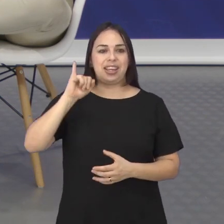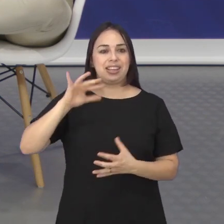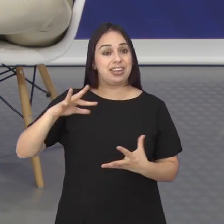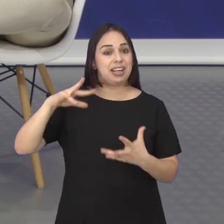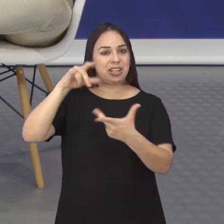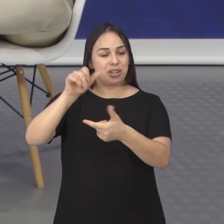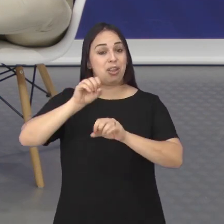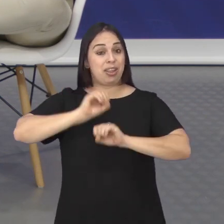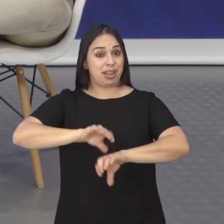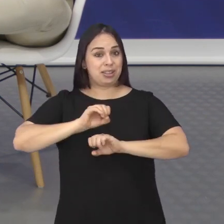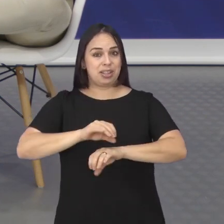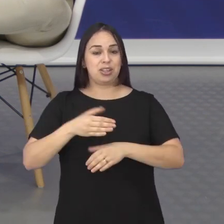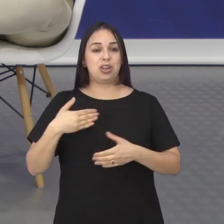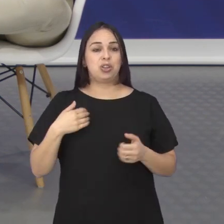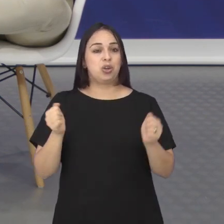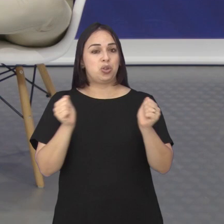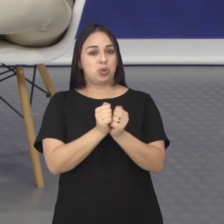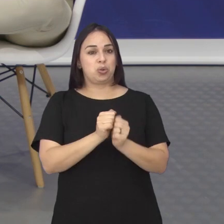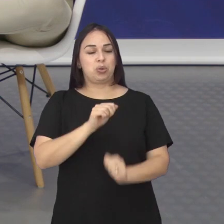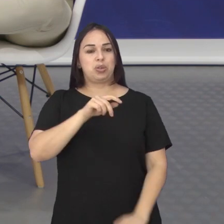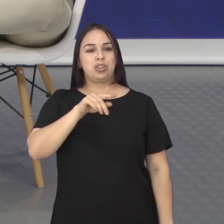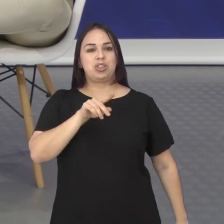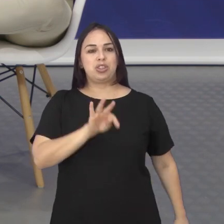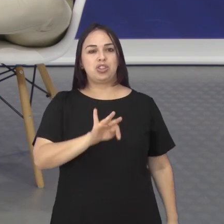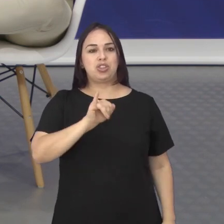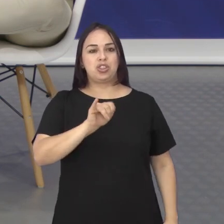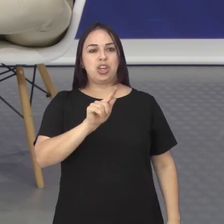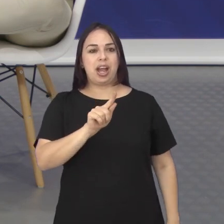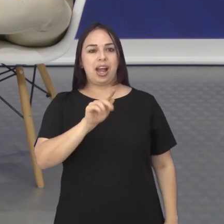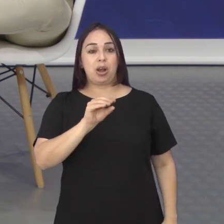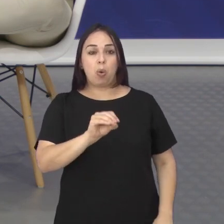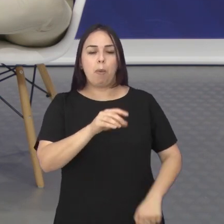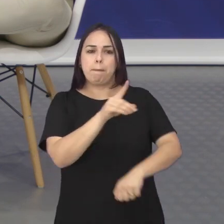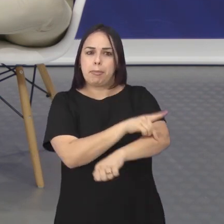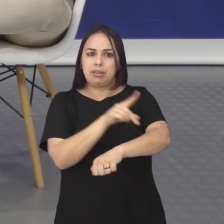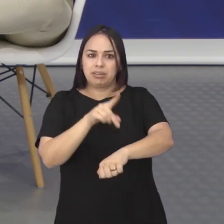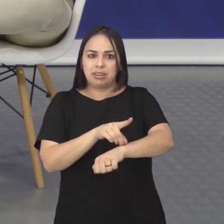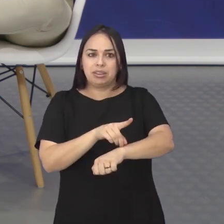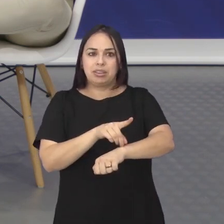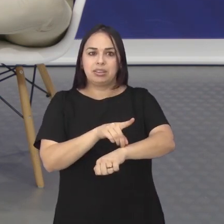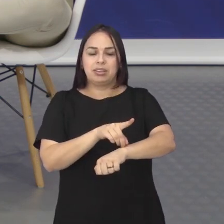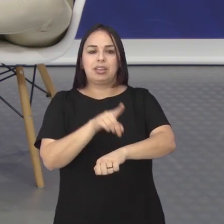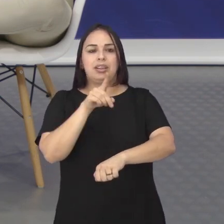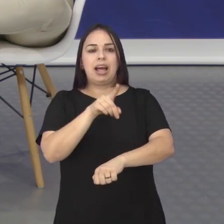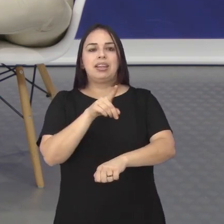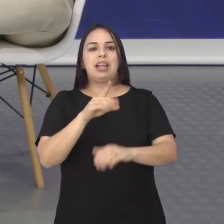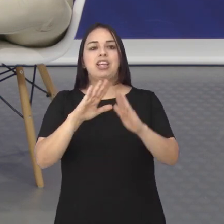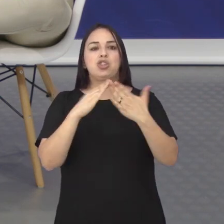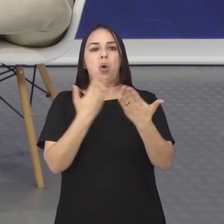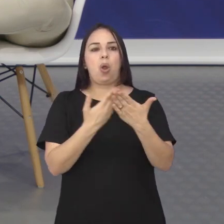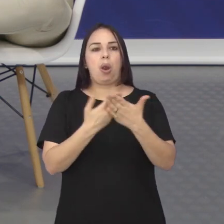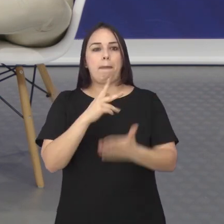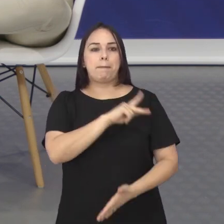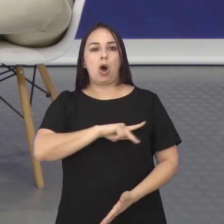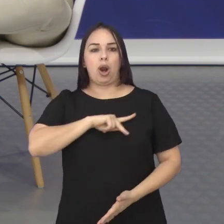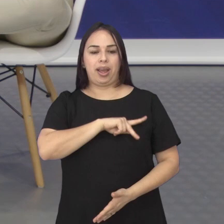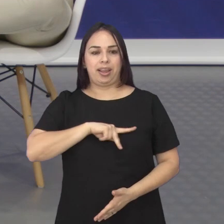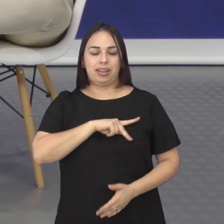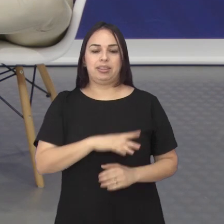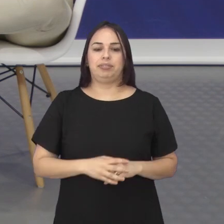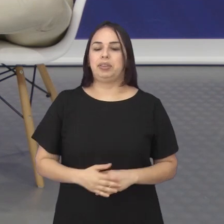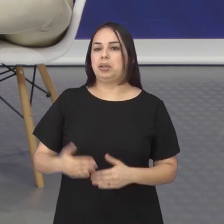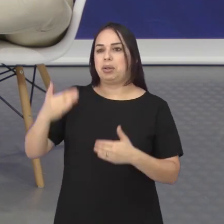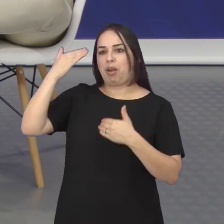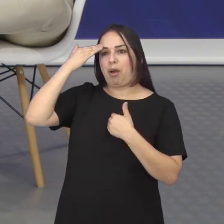Dia Internacional da Educação. E eu estou aqui com o Thiago Pavan, coordenador pedagógico do Colégio Poliedro. Seja muito